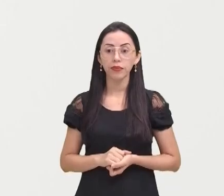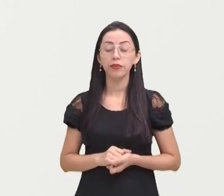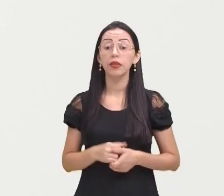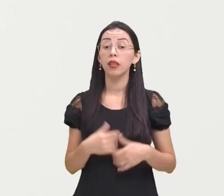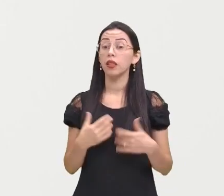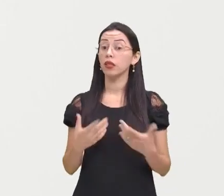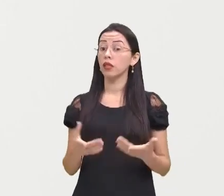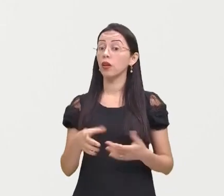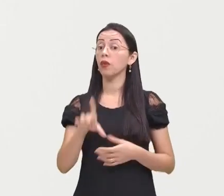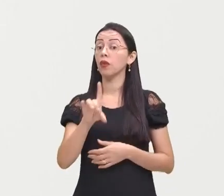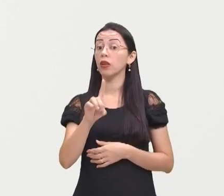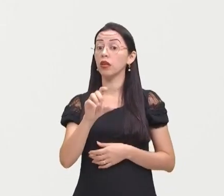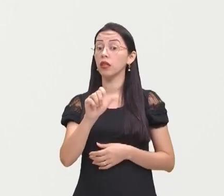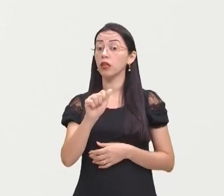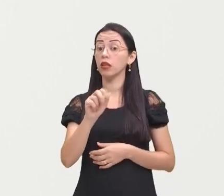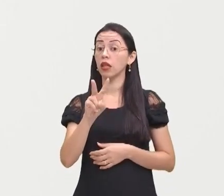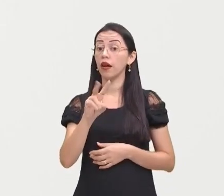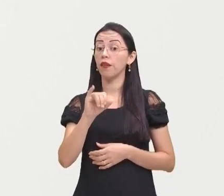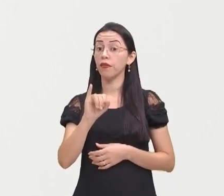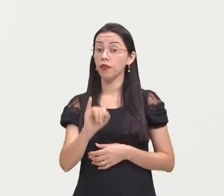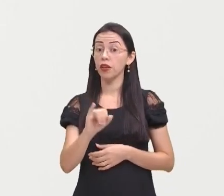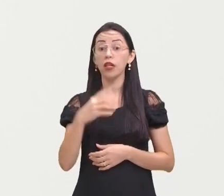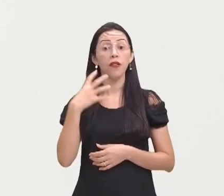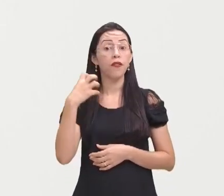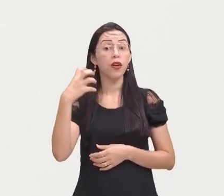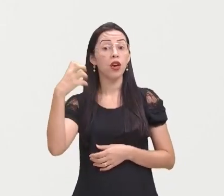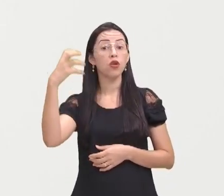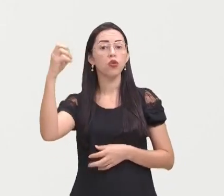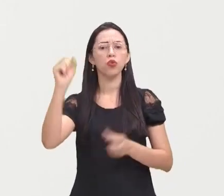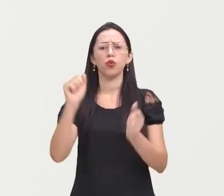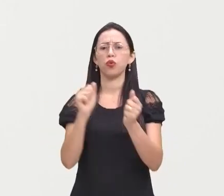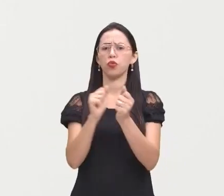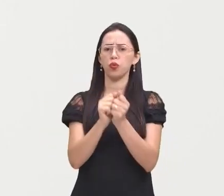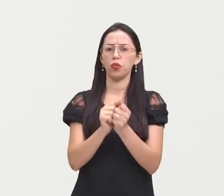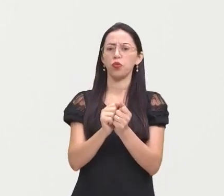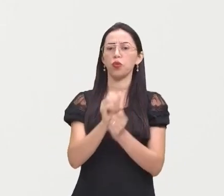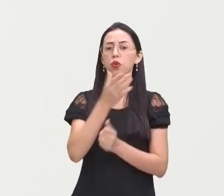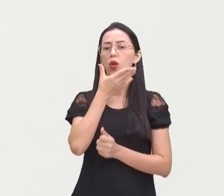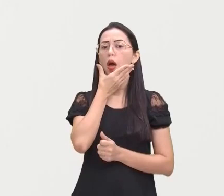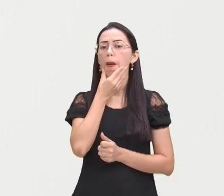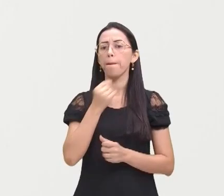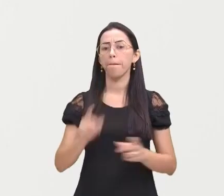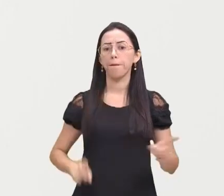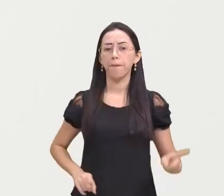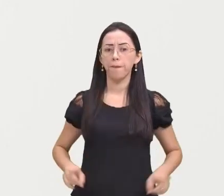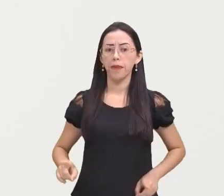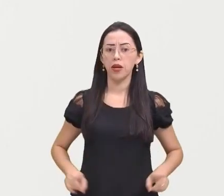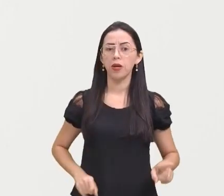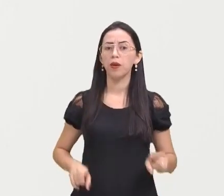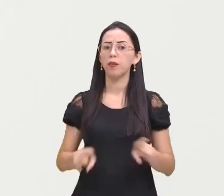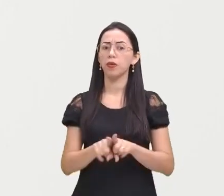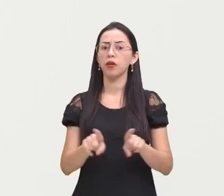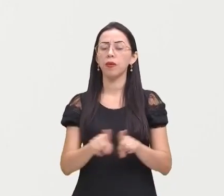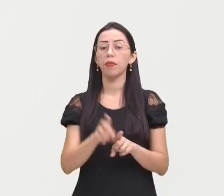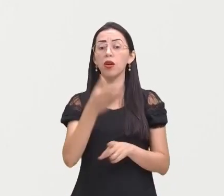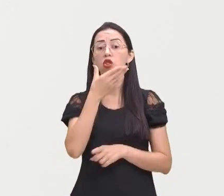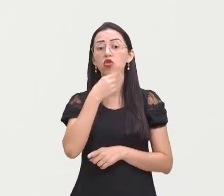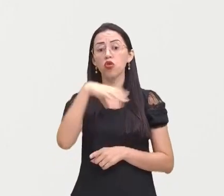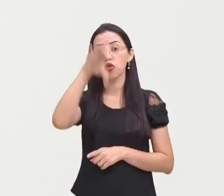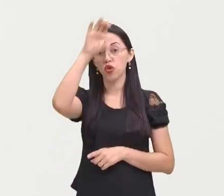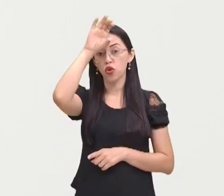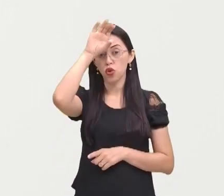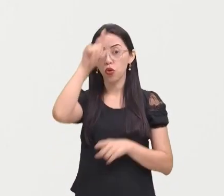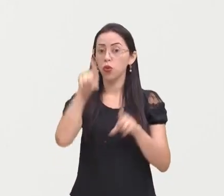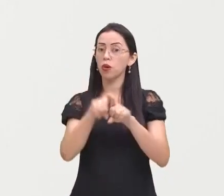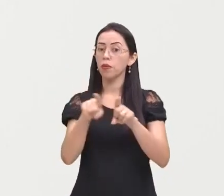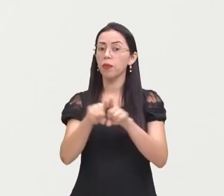aventura, para esta viagem? Com os primos, os tios, o pai e a